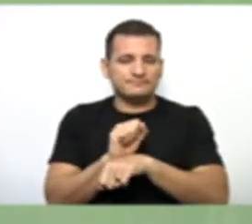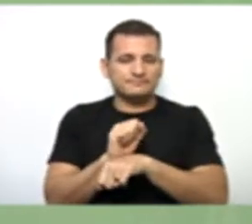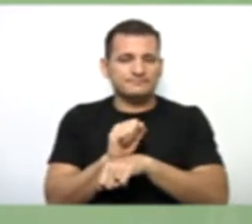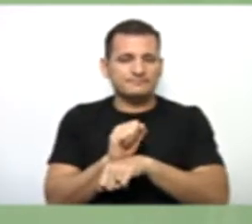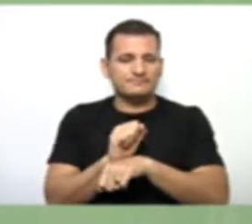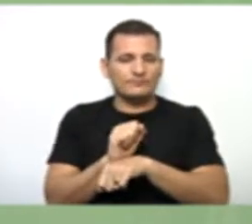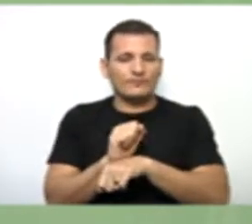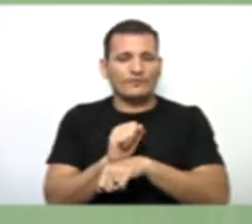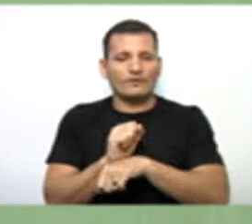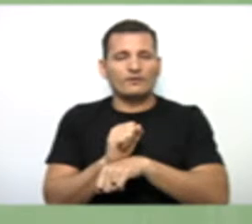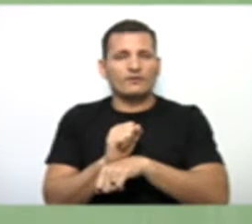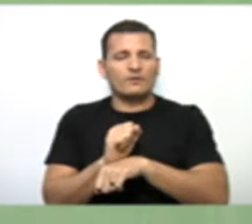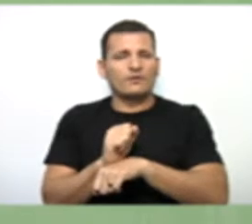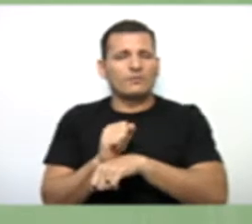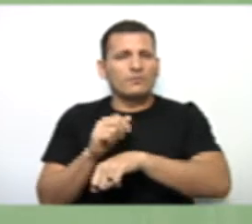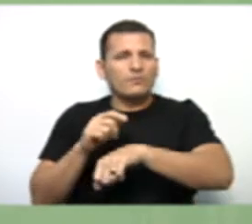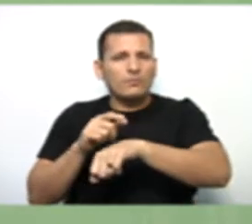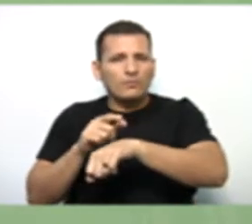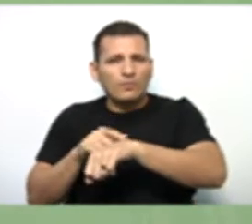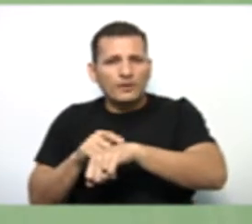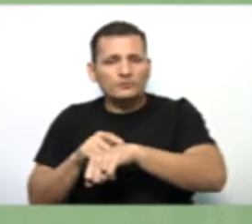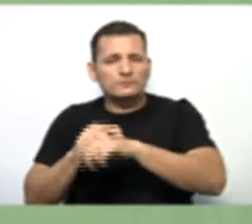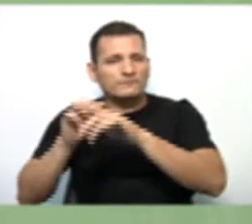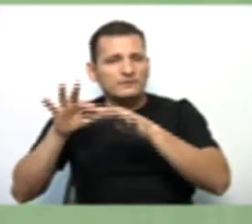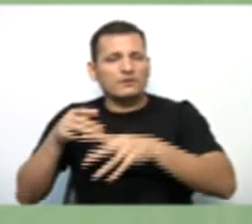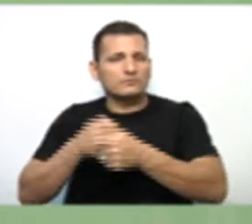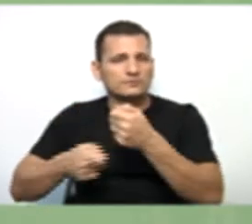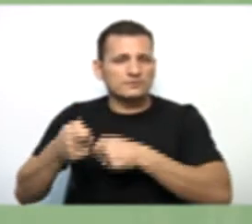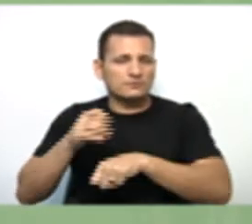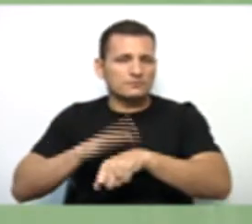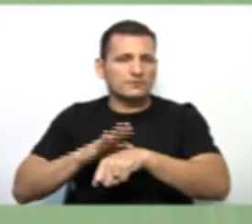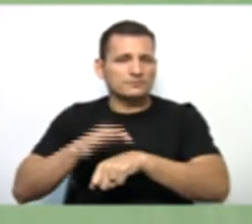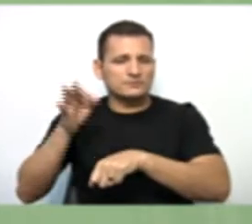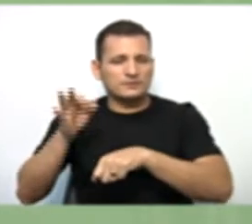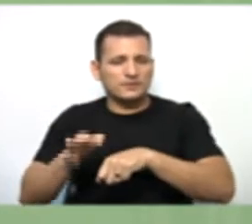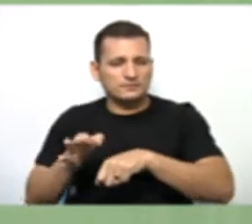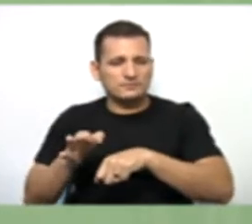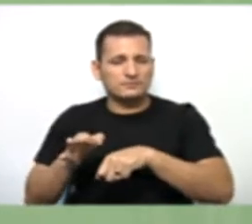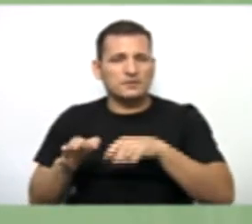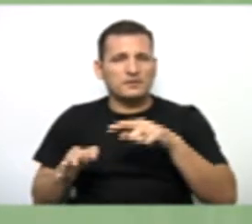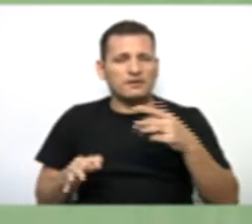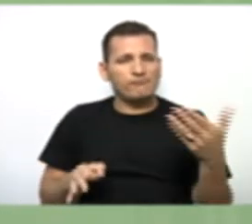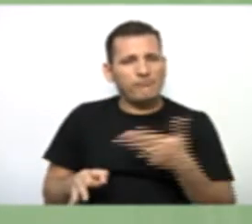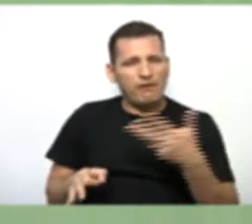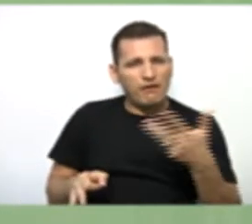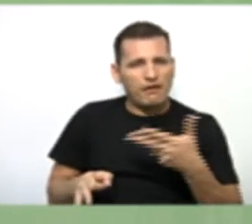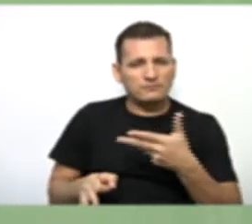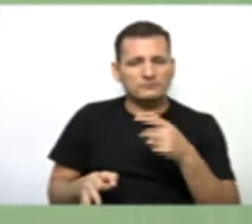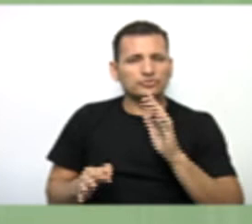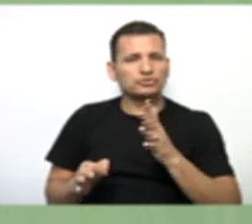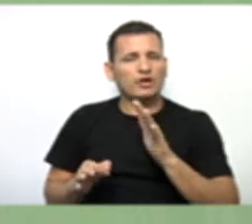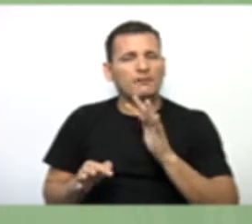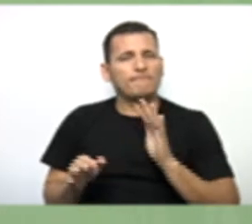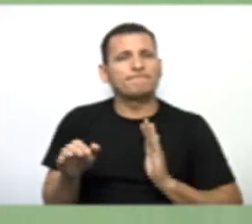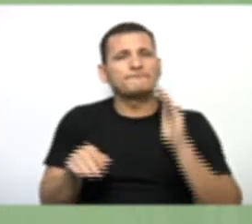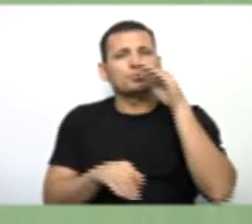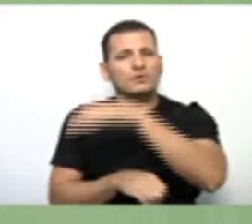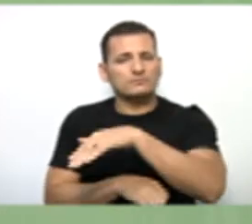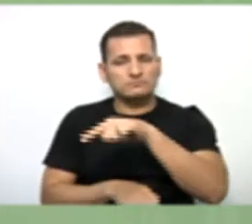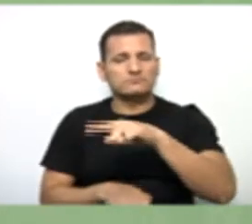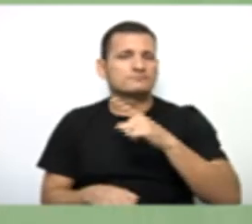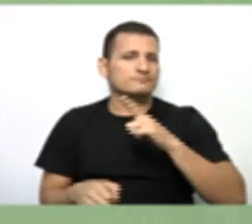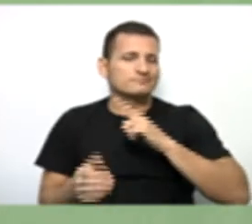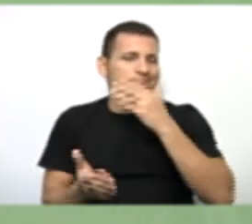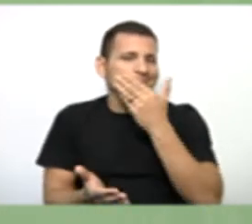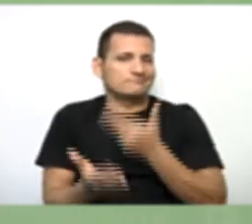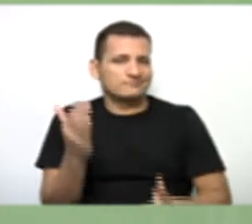O momento final da negociação, o tempo certo, e se apressa dando o passo final, acaba perdendo,